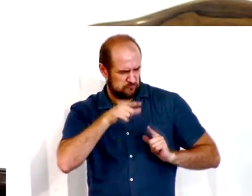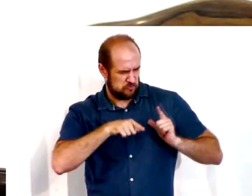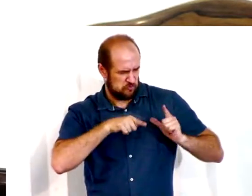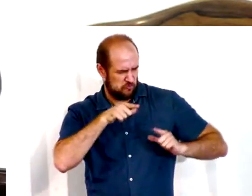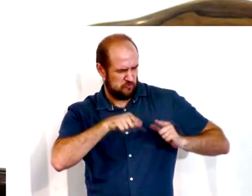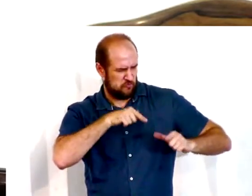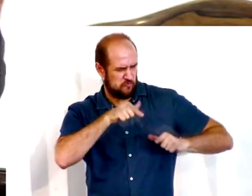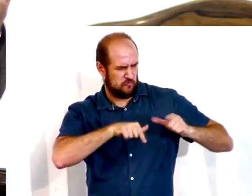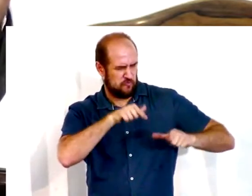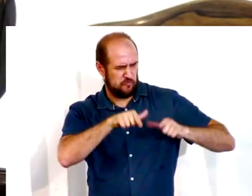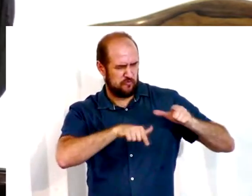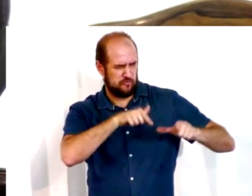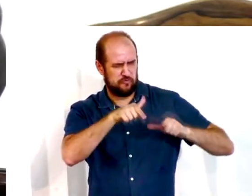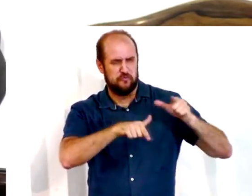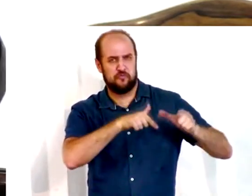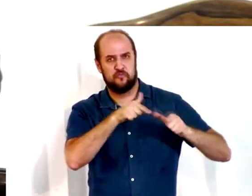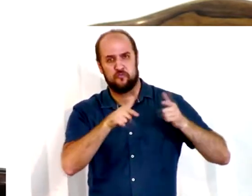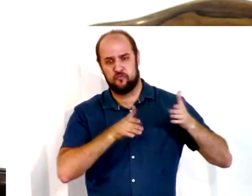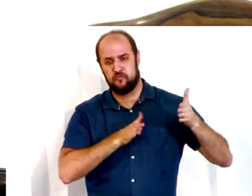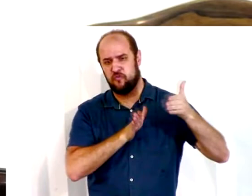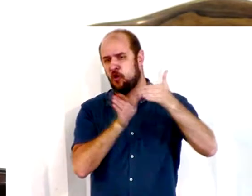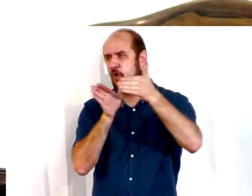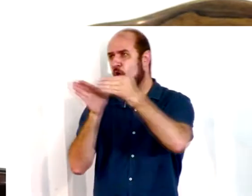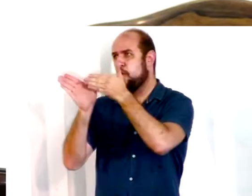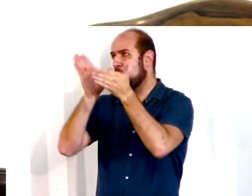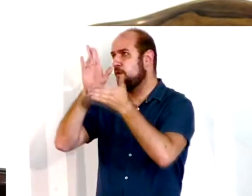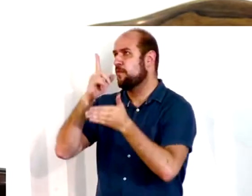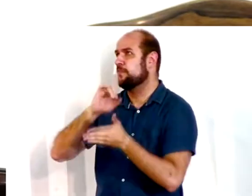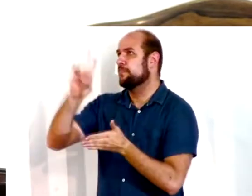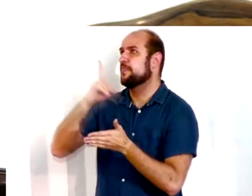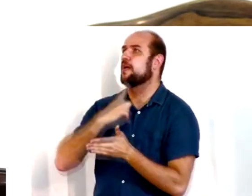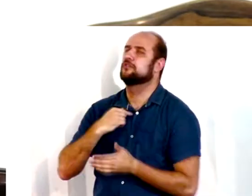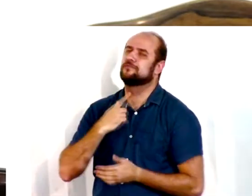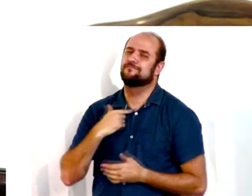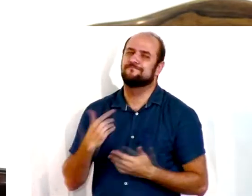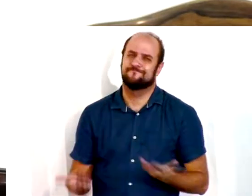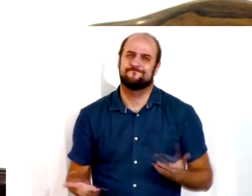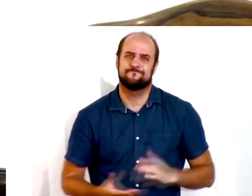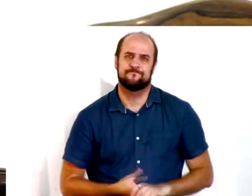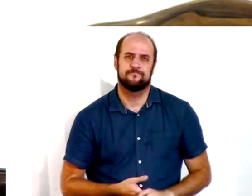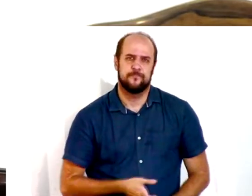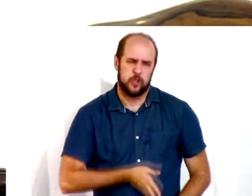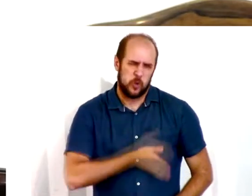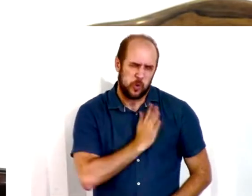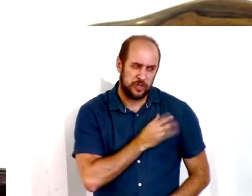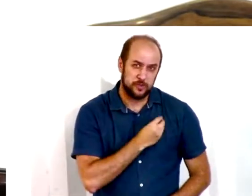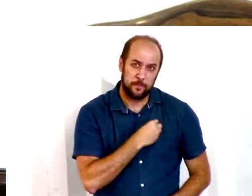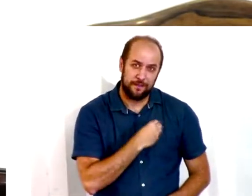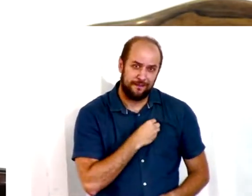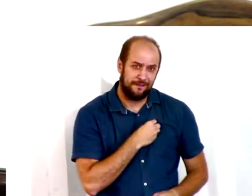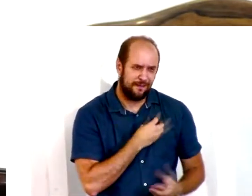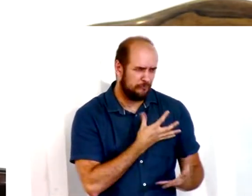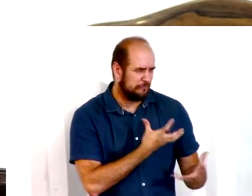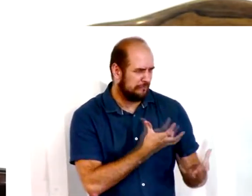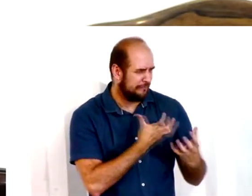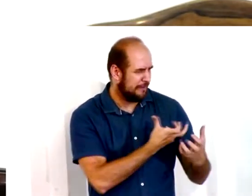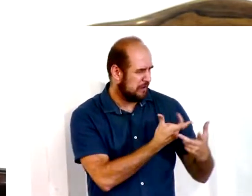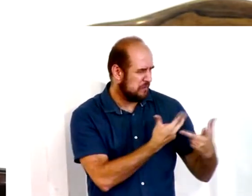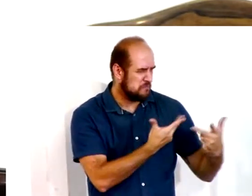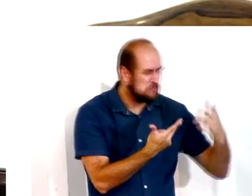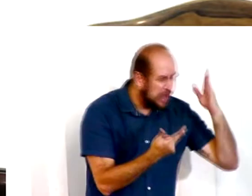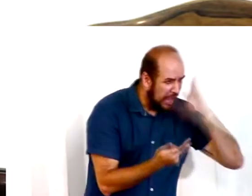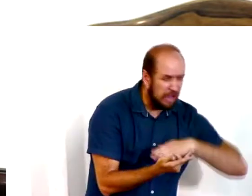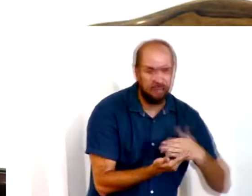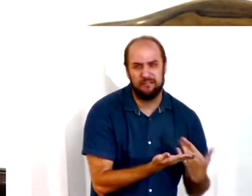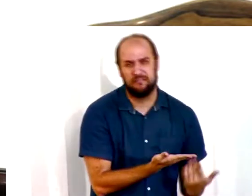caminha de acordo com a vontade de Deus. O coração pecaminoso não deseja uma vida